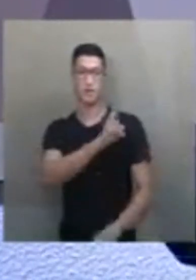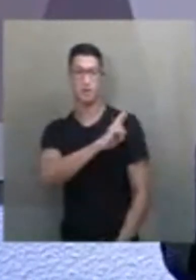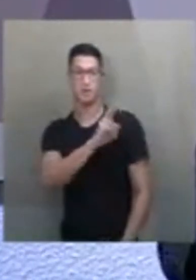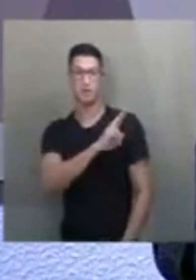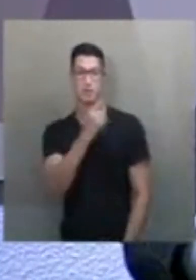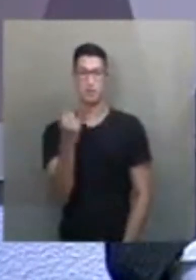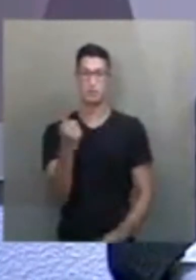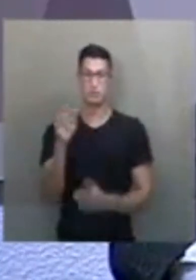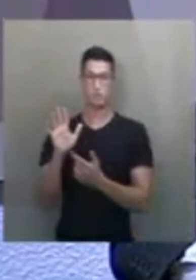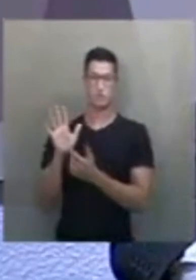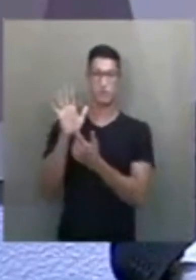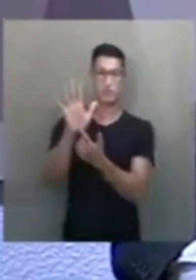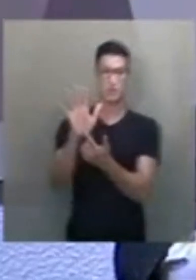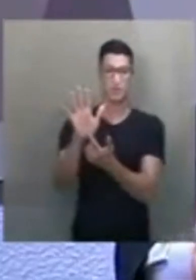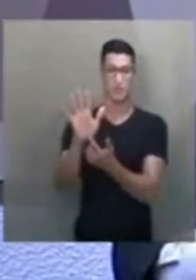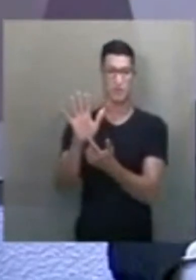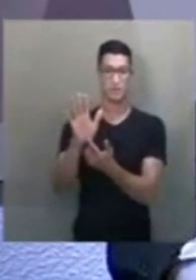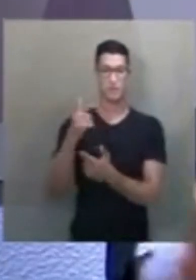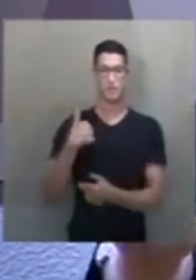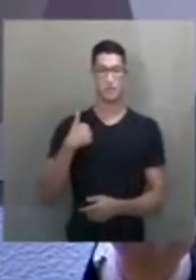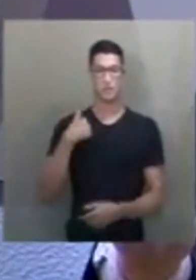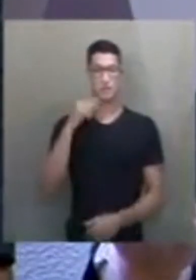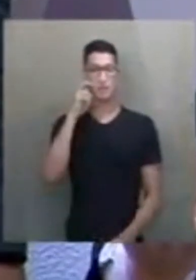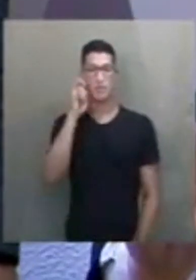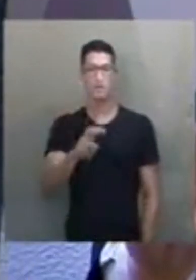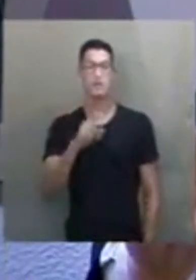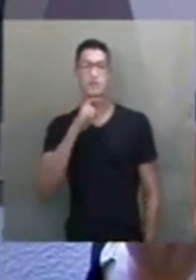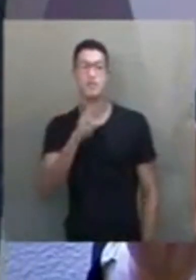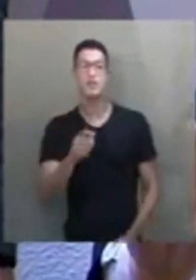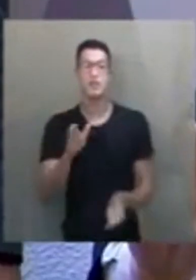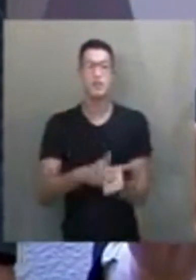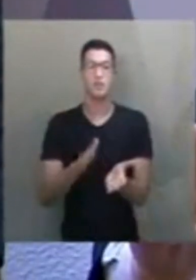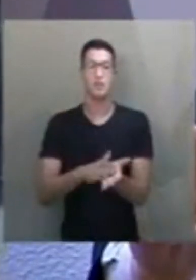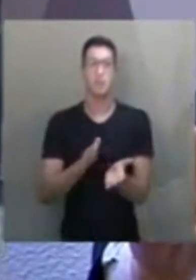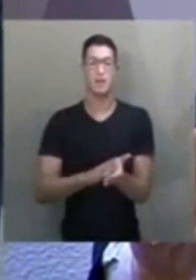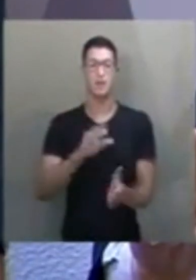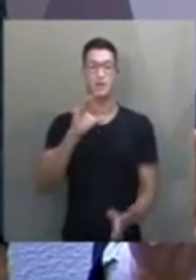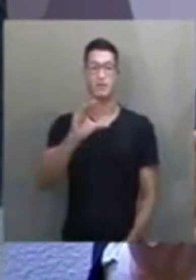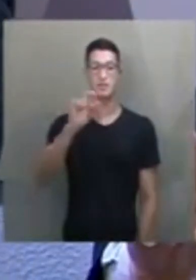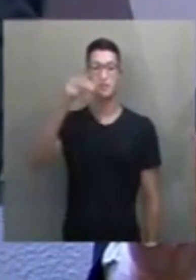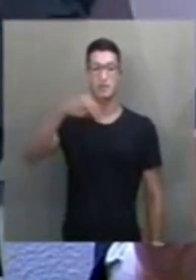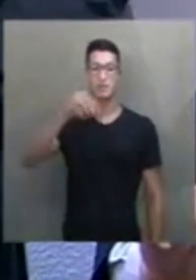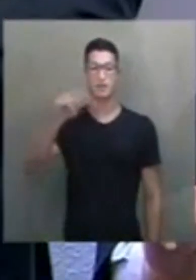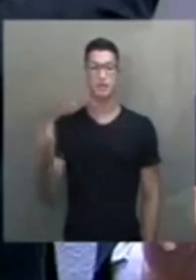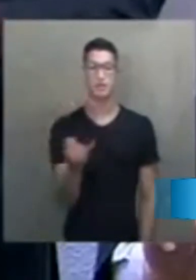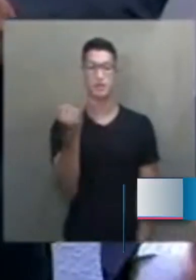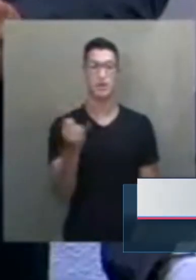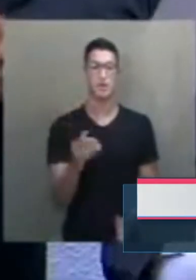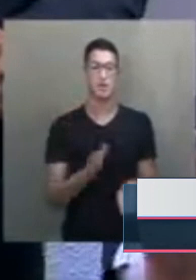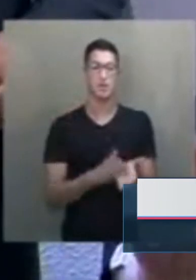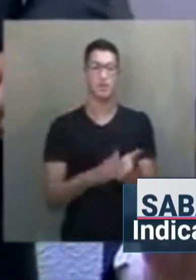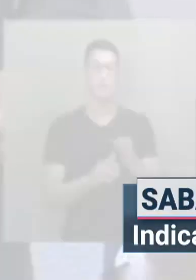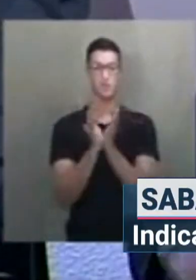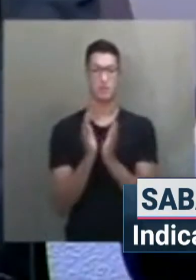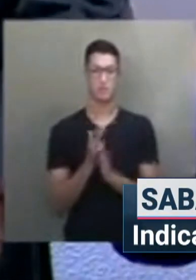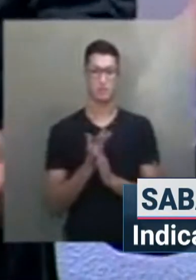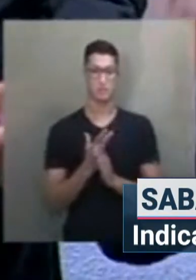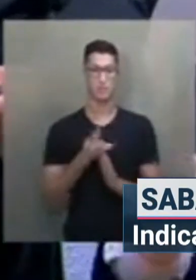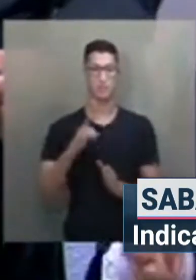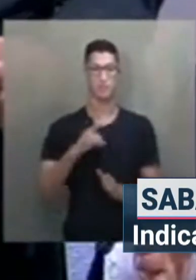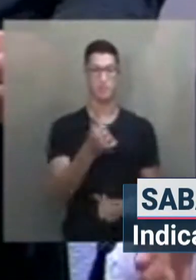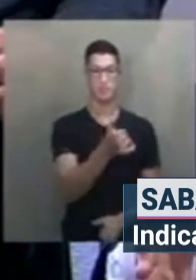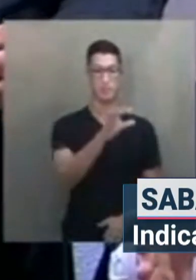de indicado e eu não vejo ninguém cobrando CNJ ninguém cobrando TSP